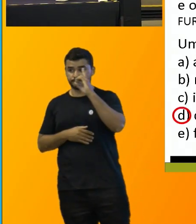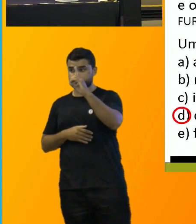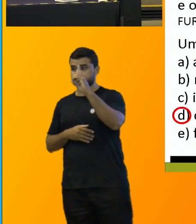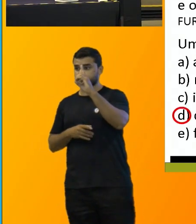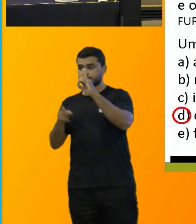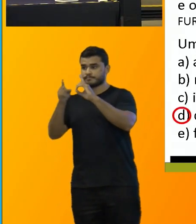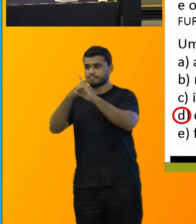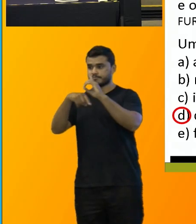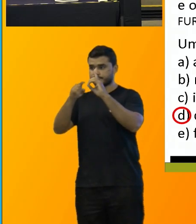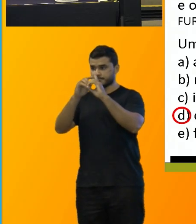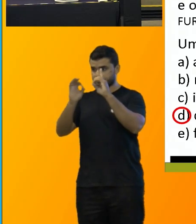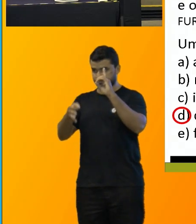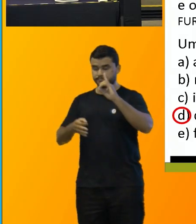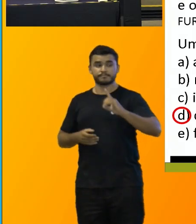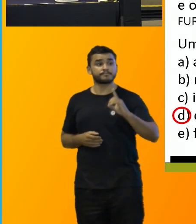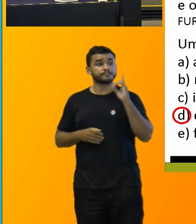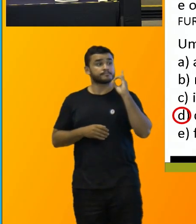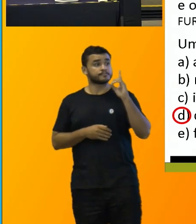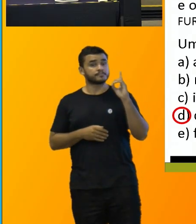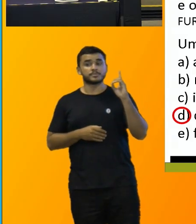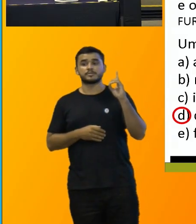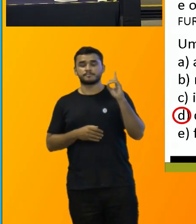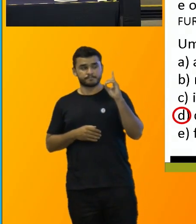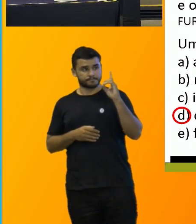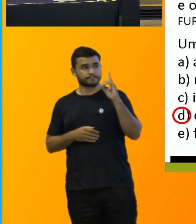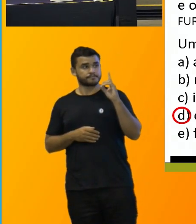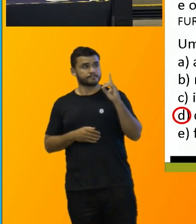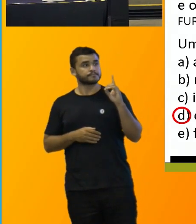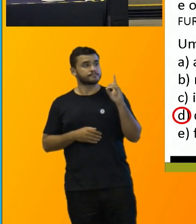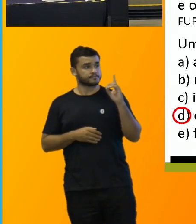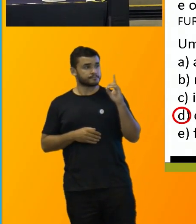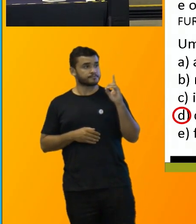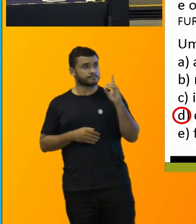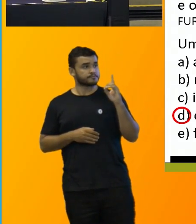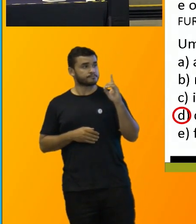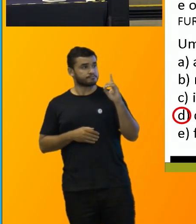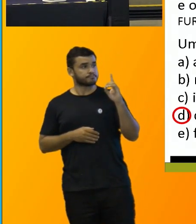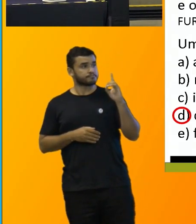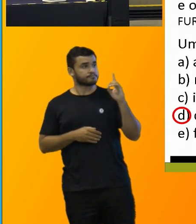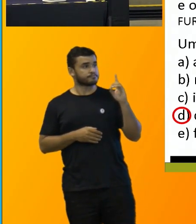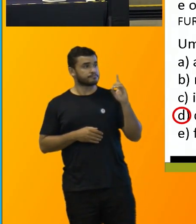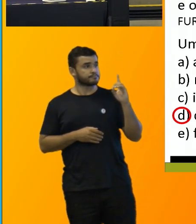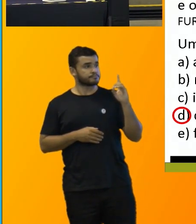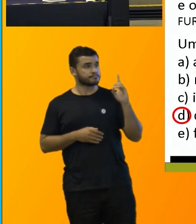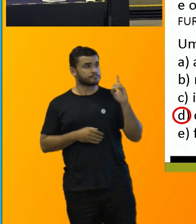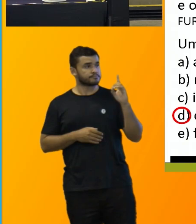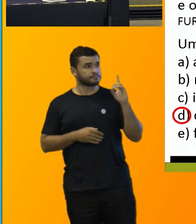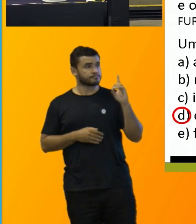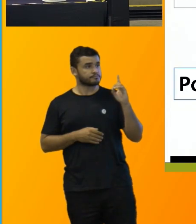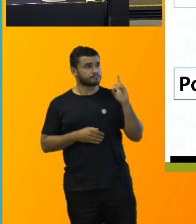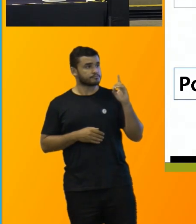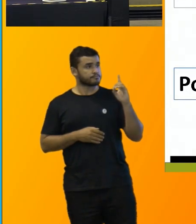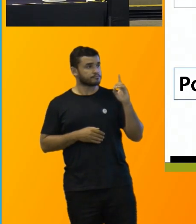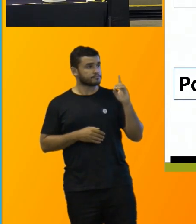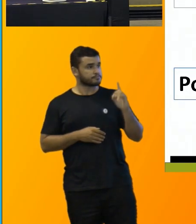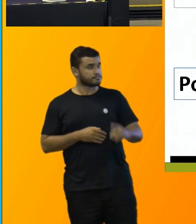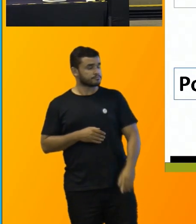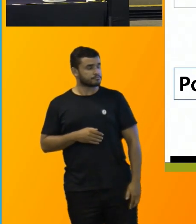Só os fortes agora, hein? Qual o gabarito? D de dado. Fechamos a 3? Vamos